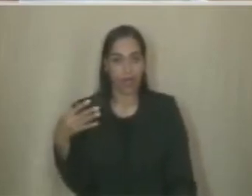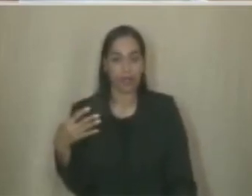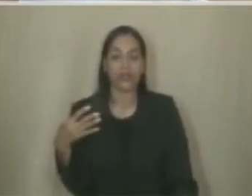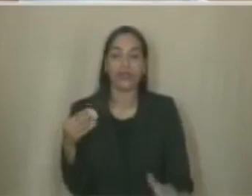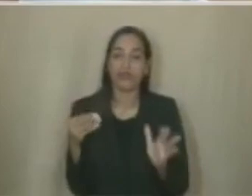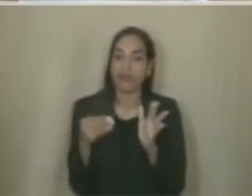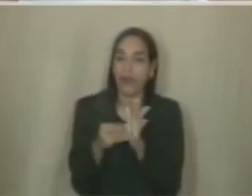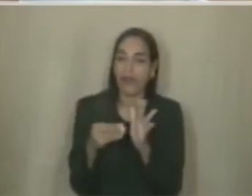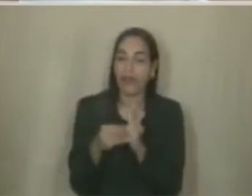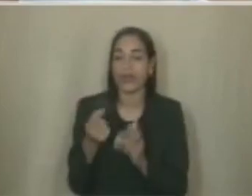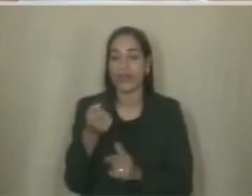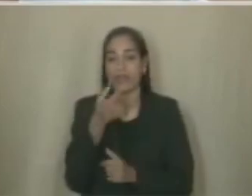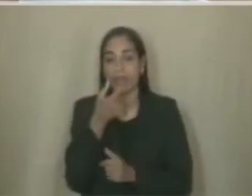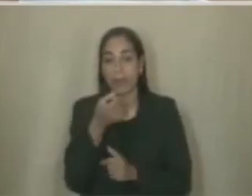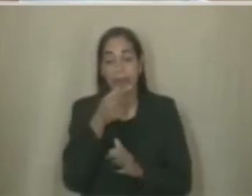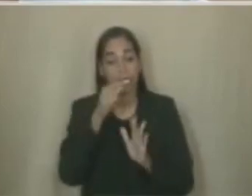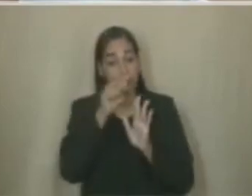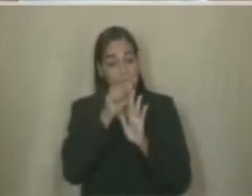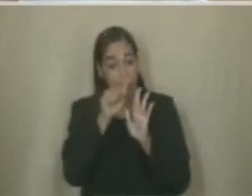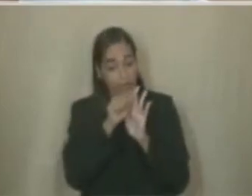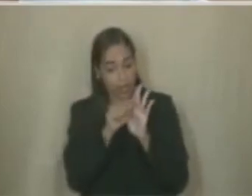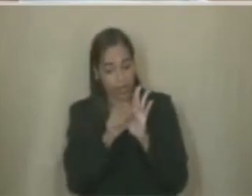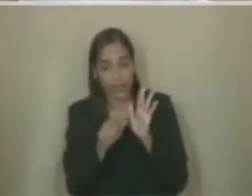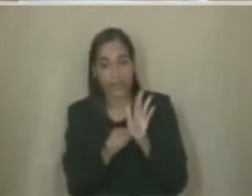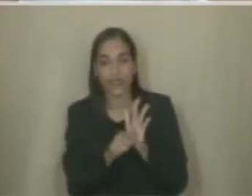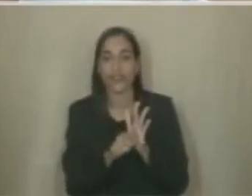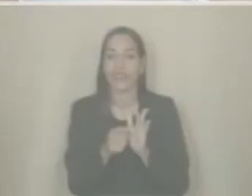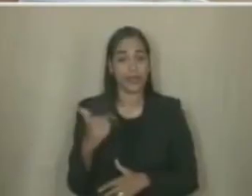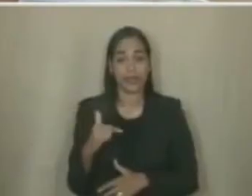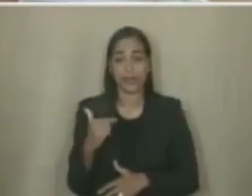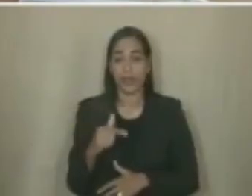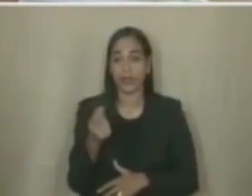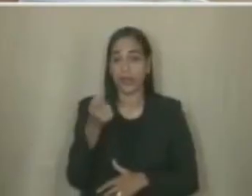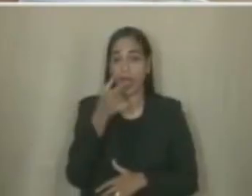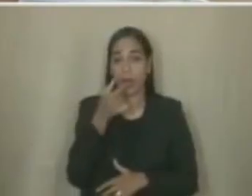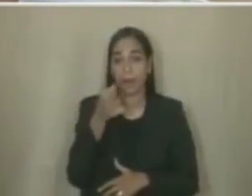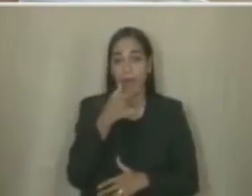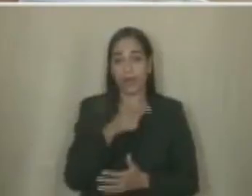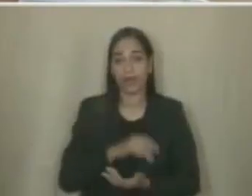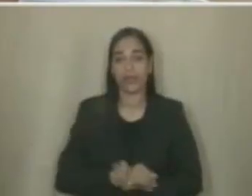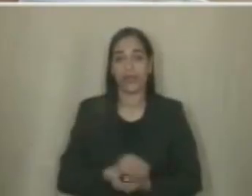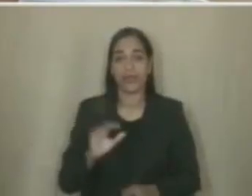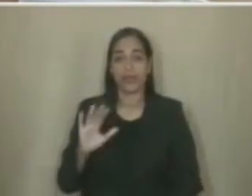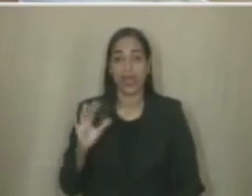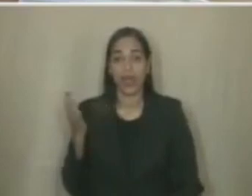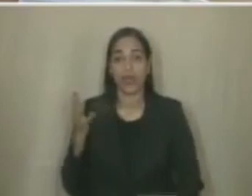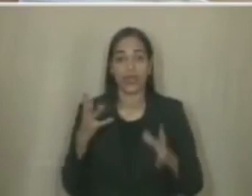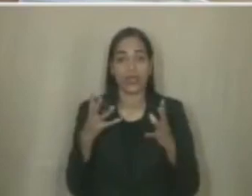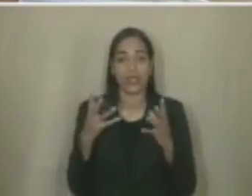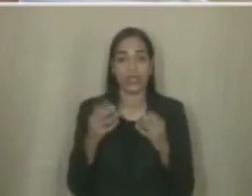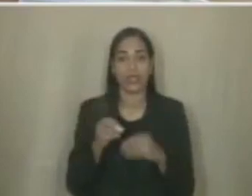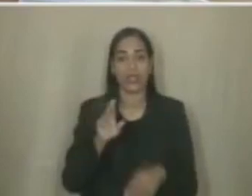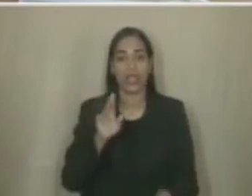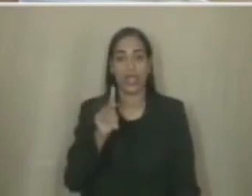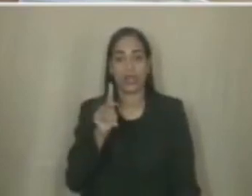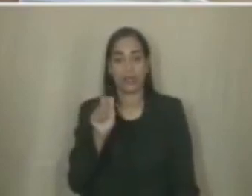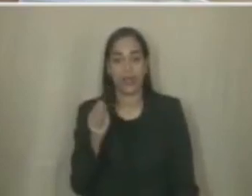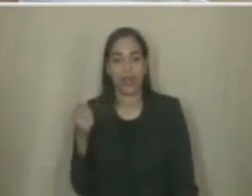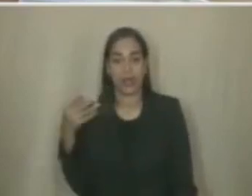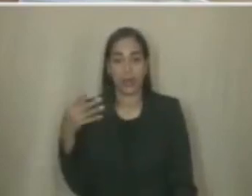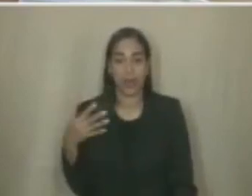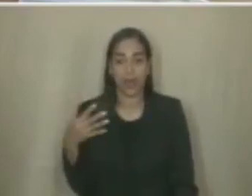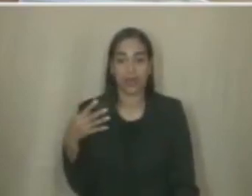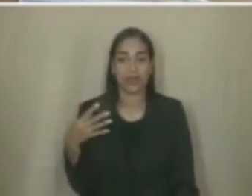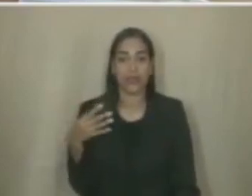falta de remédio uma lista de remédio está acontecendo em toda a rpa 4 isso